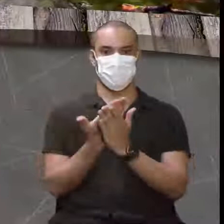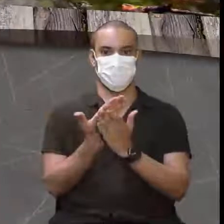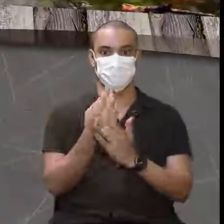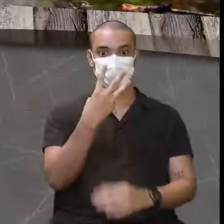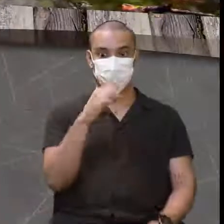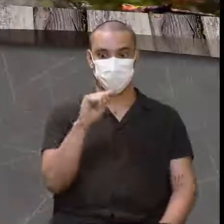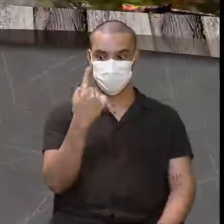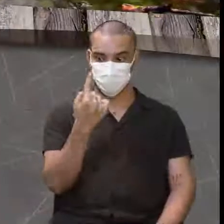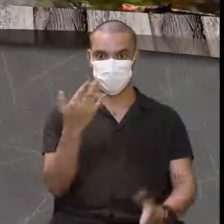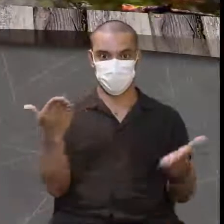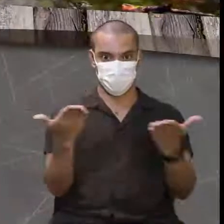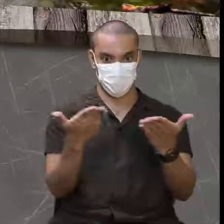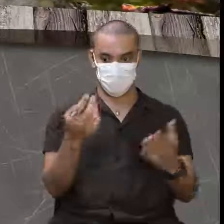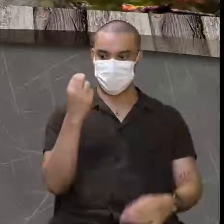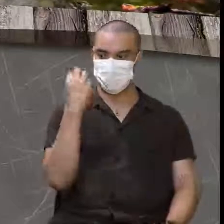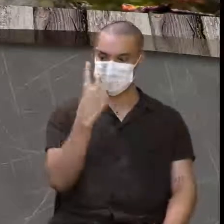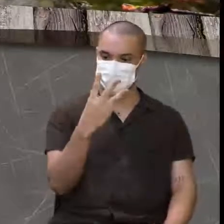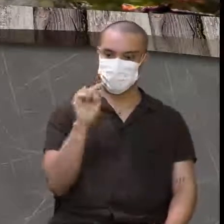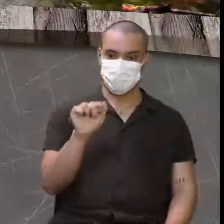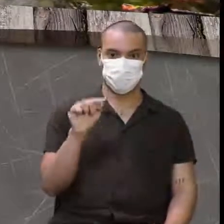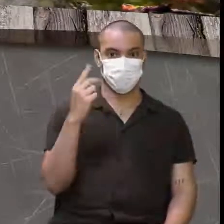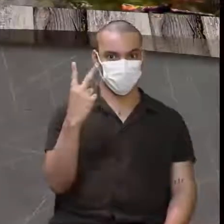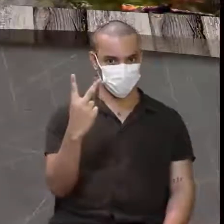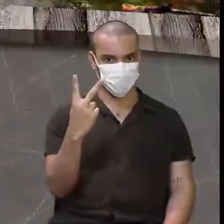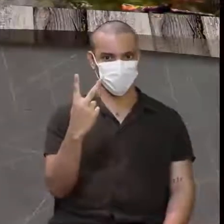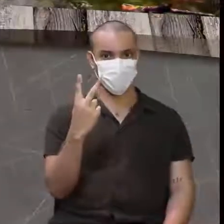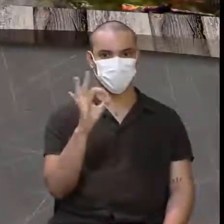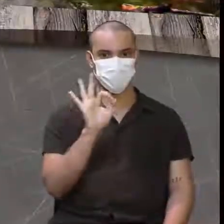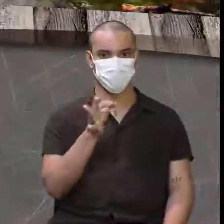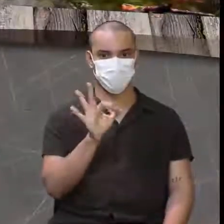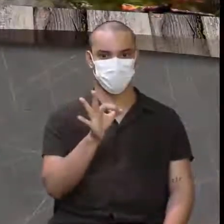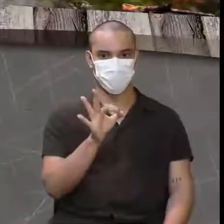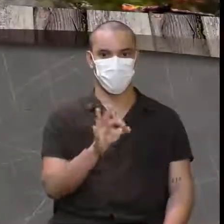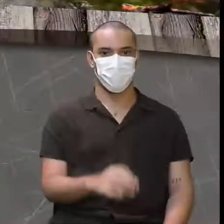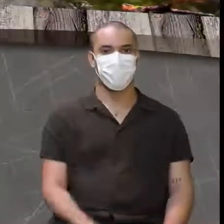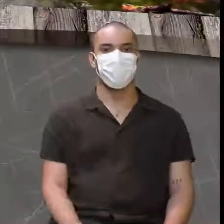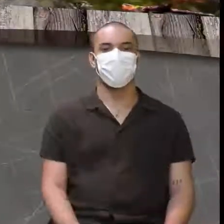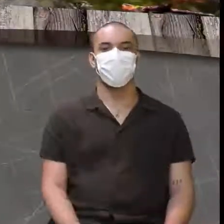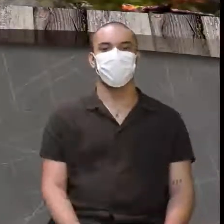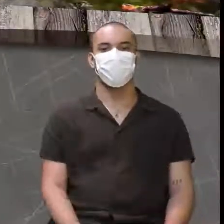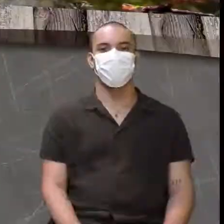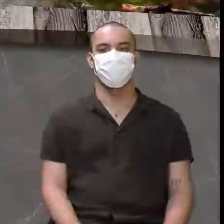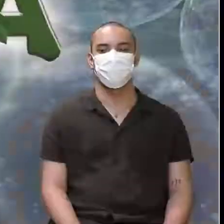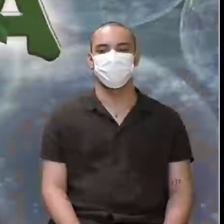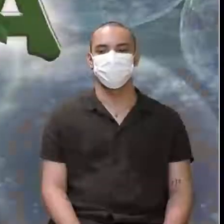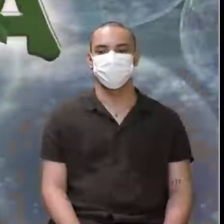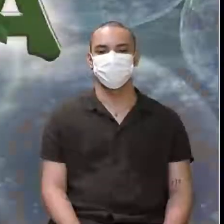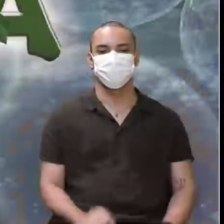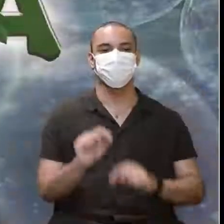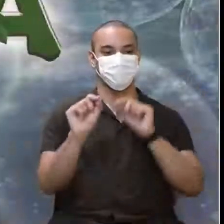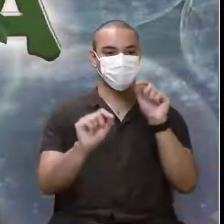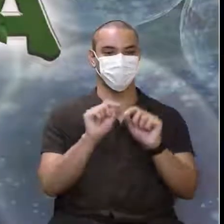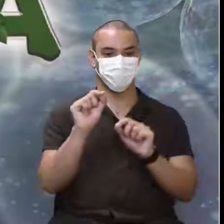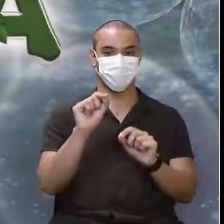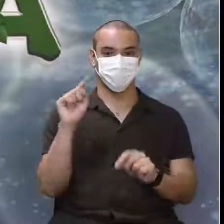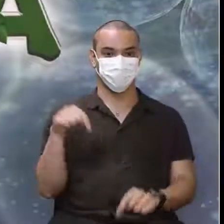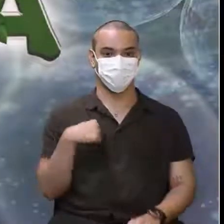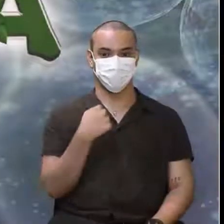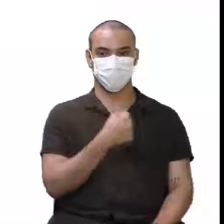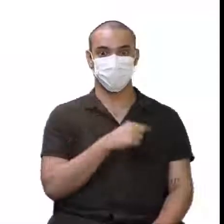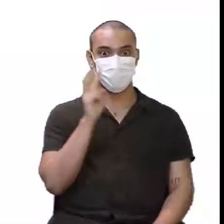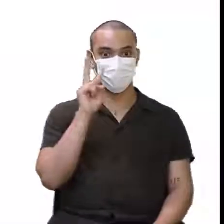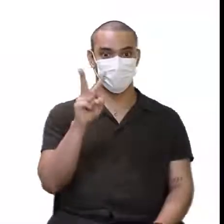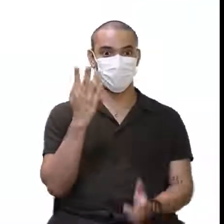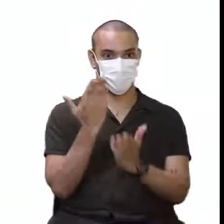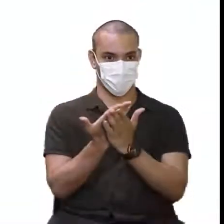3.1. Agora, a gente vai para a nossa aula 3.1. Tá bom? Vamos lá, então? O que a gente